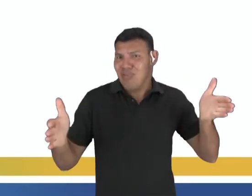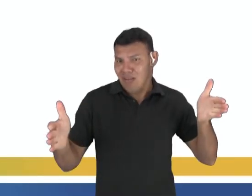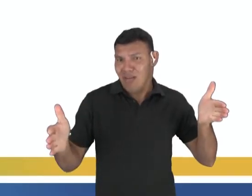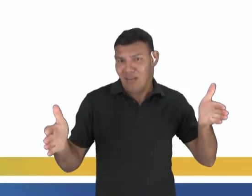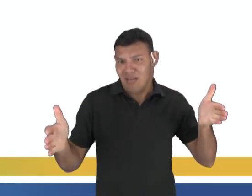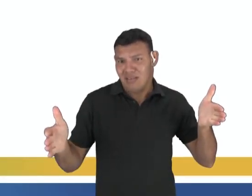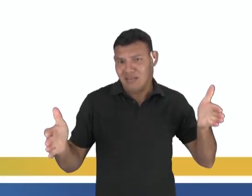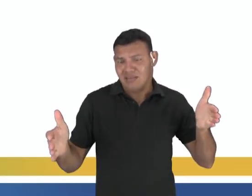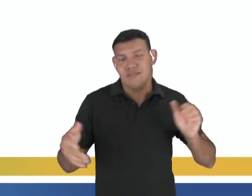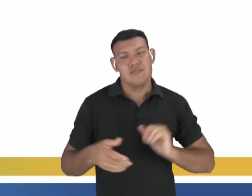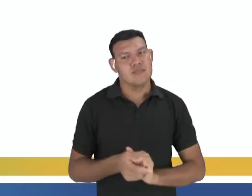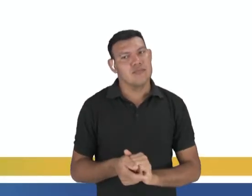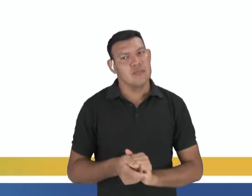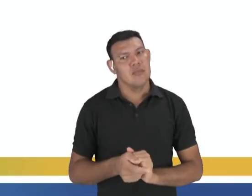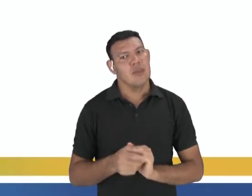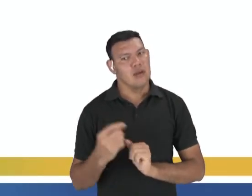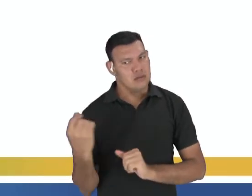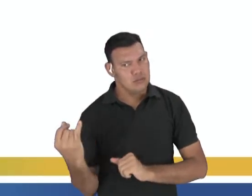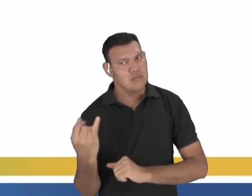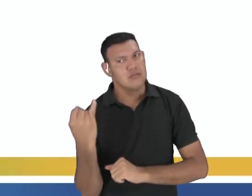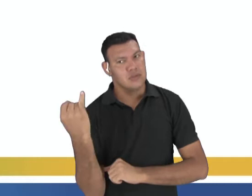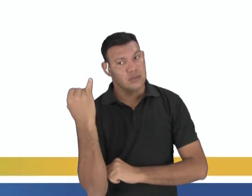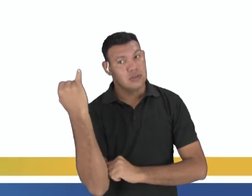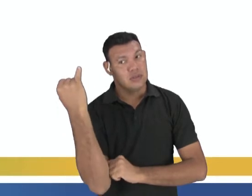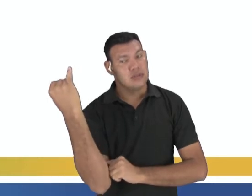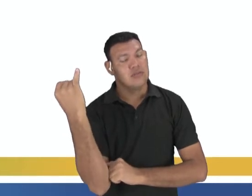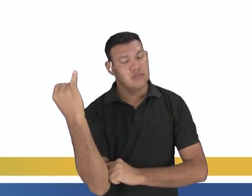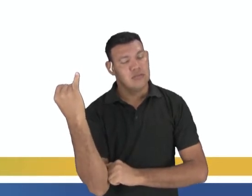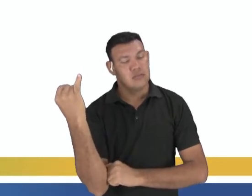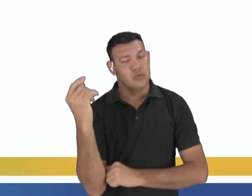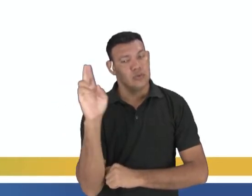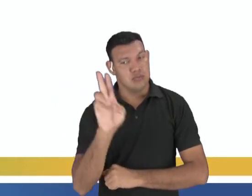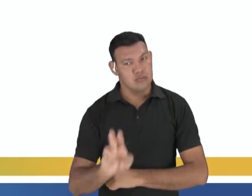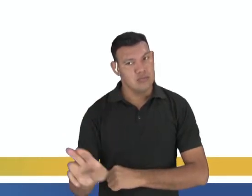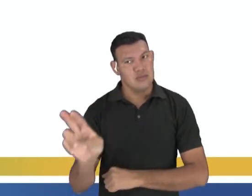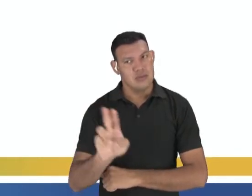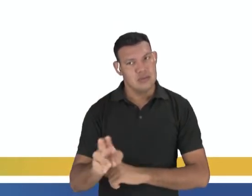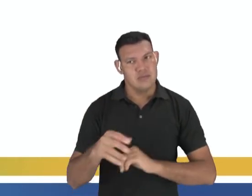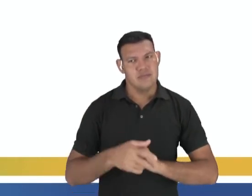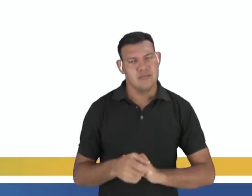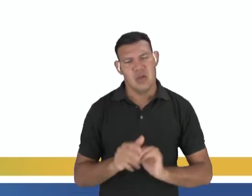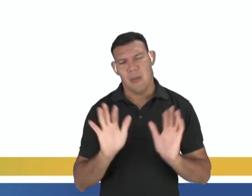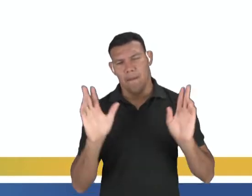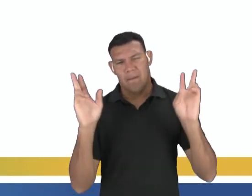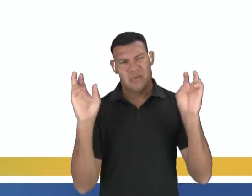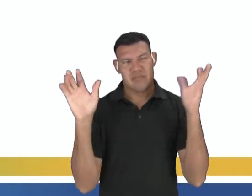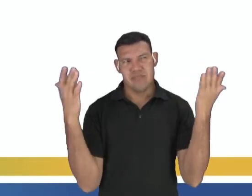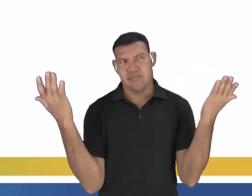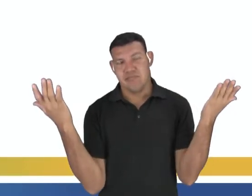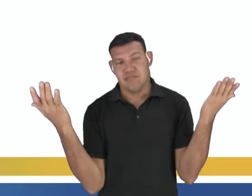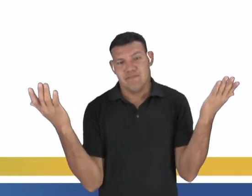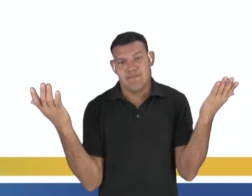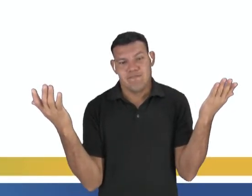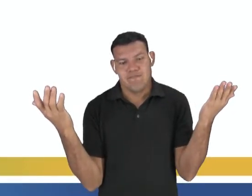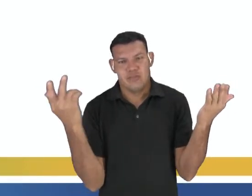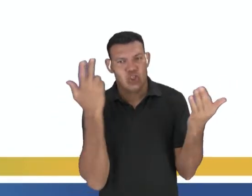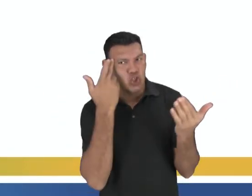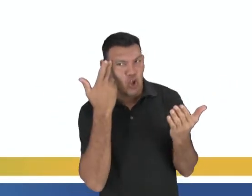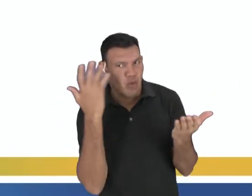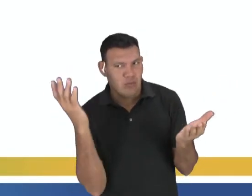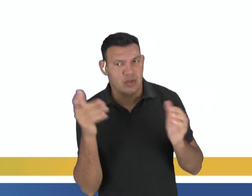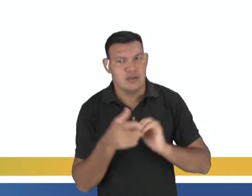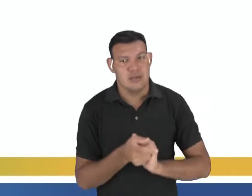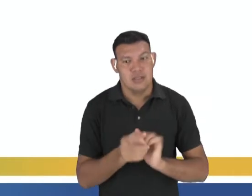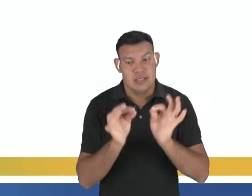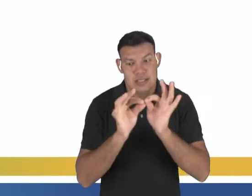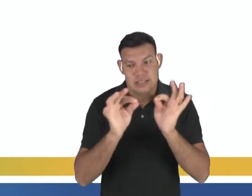muitos algarismos então é interessante que o represente um valor que seja um alô ali entre aspas normal de dizer né Então nesse